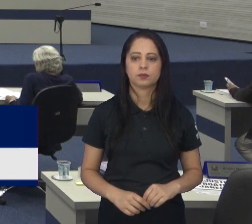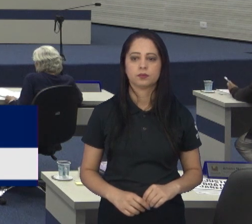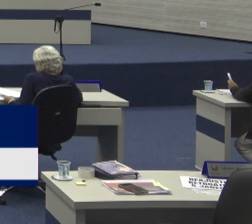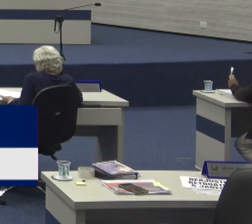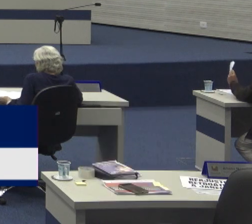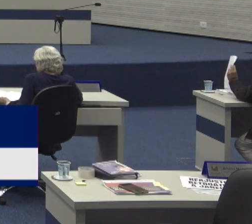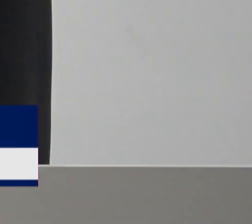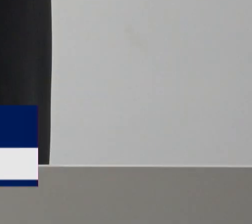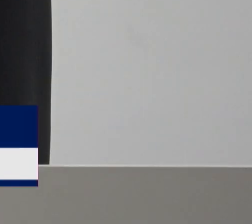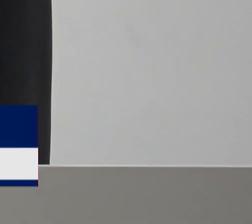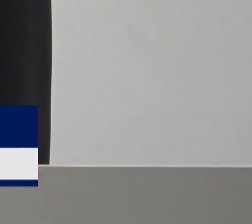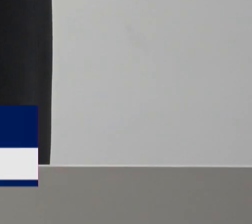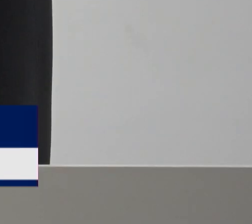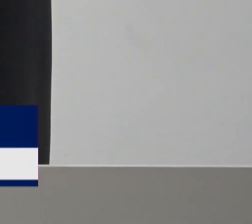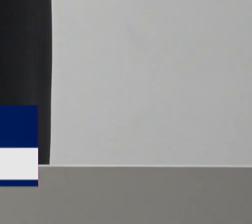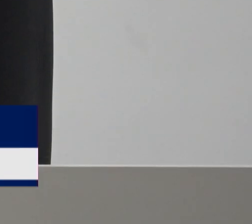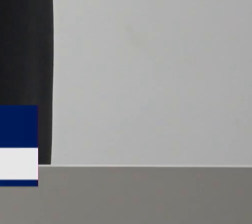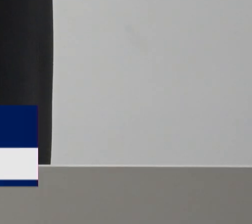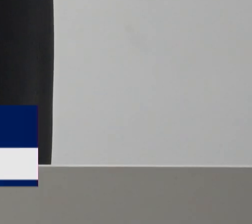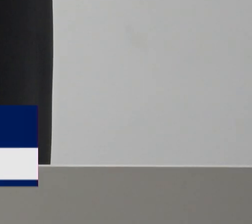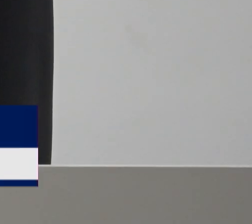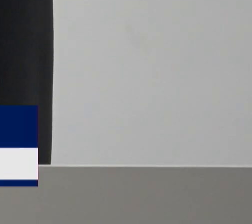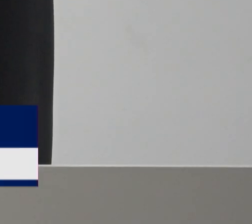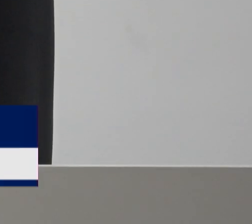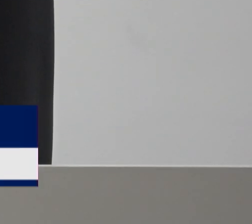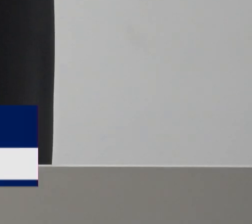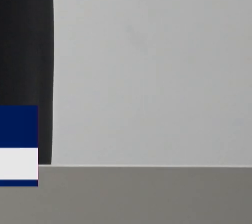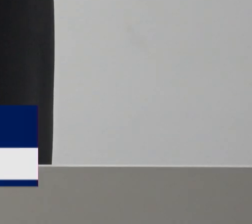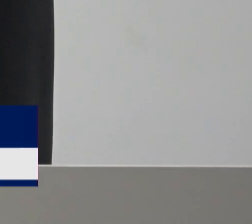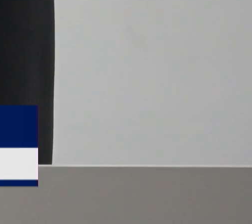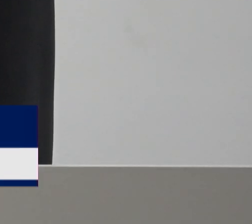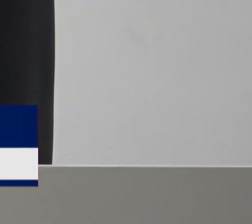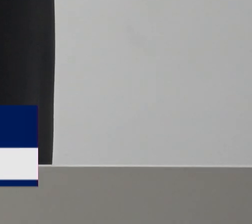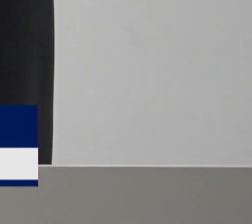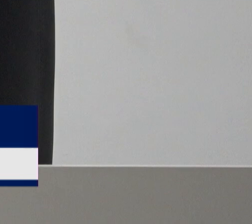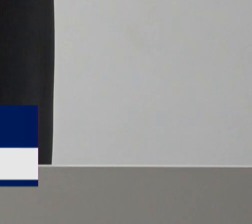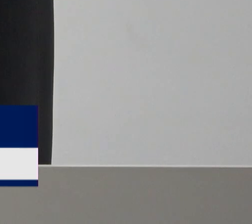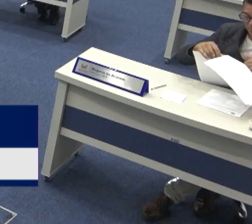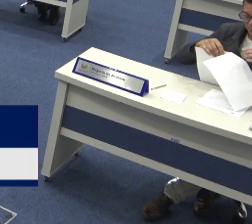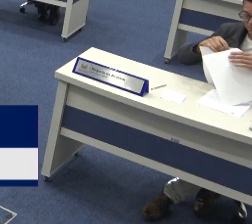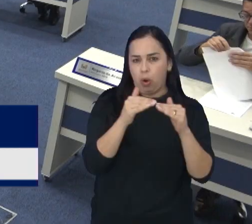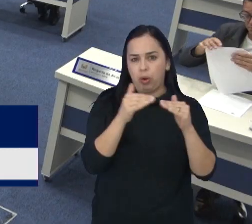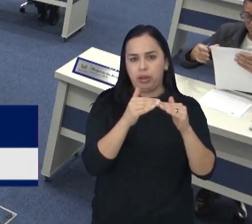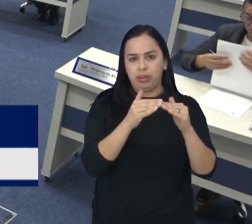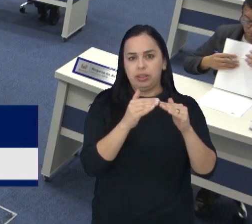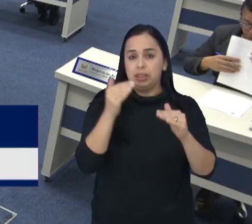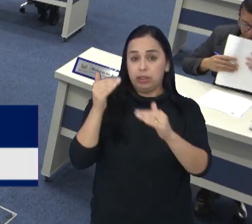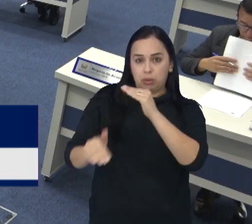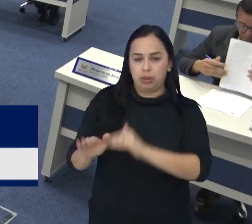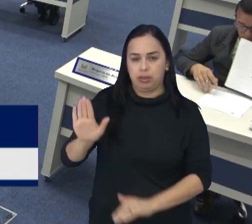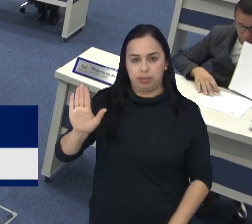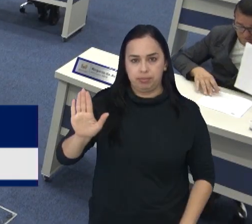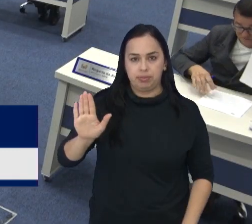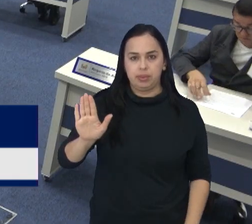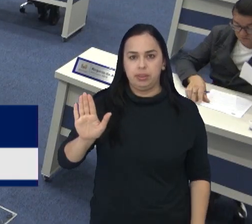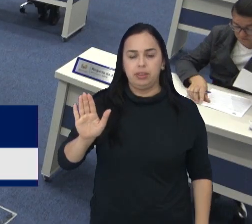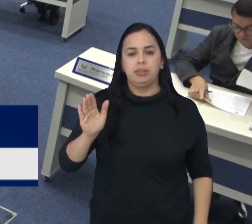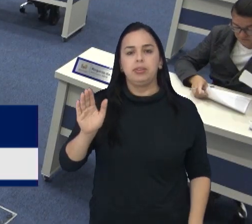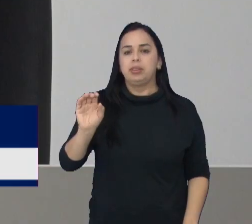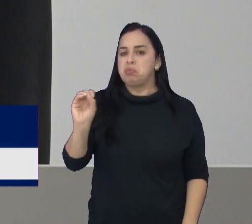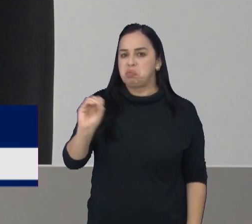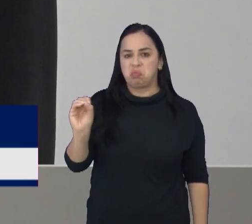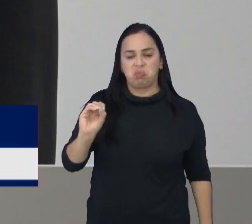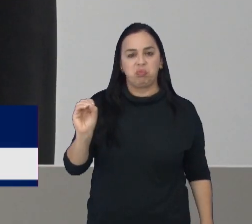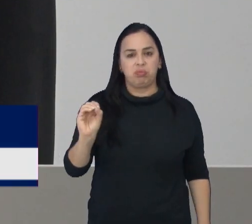Em votação, o processo. Vereadores favoráveis permaneçam como estão, os contrários que se manifestam. Nenhum voto contrário, senhor presidente.